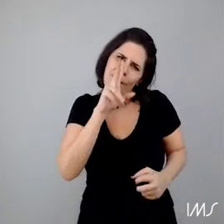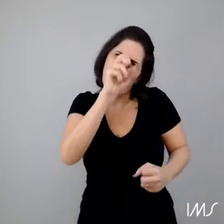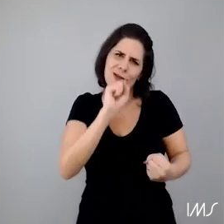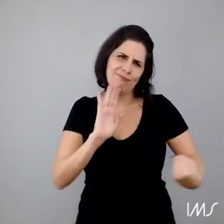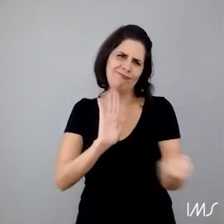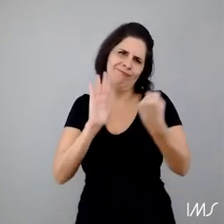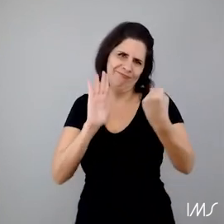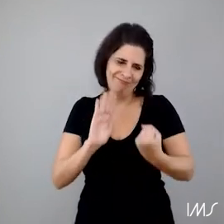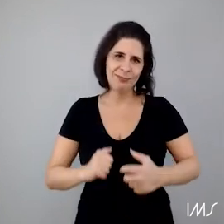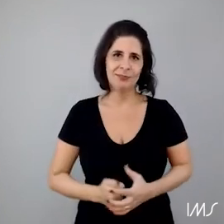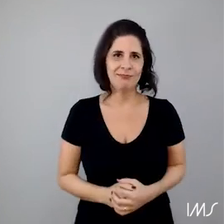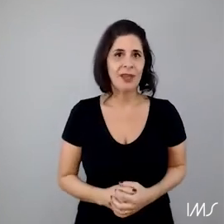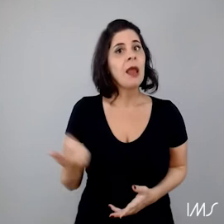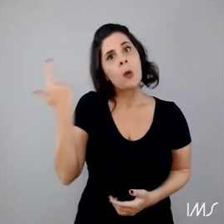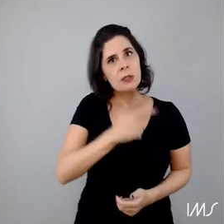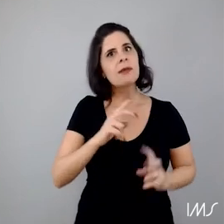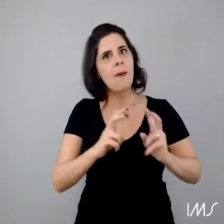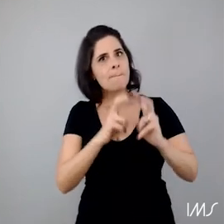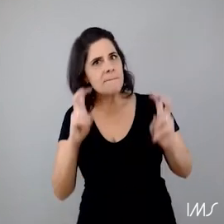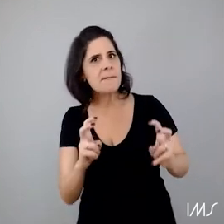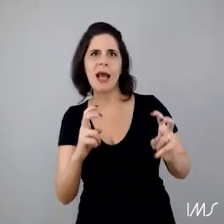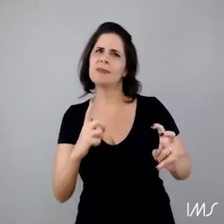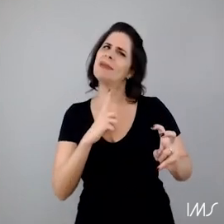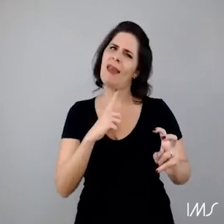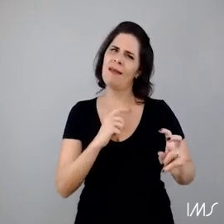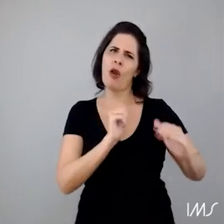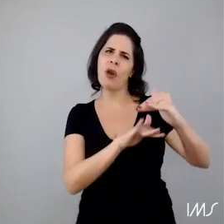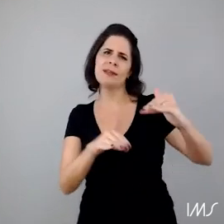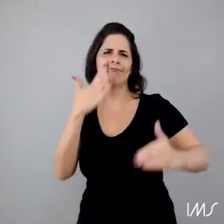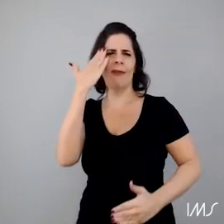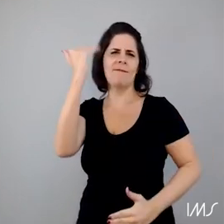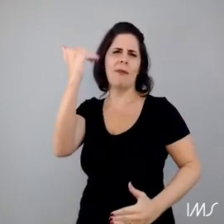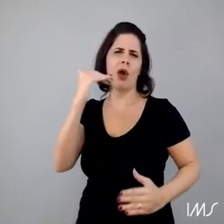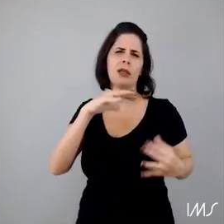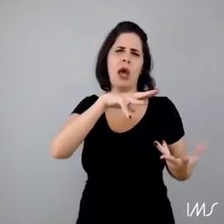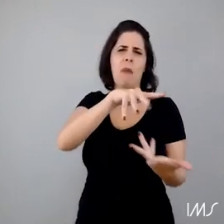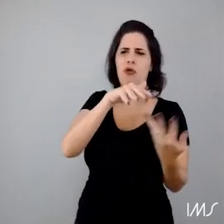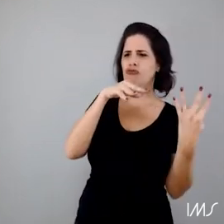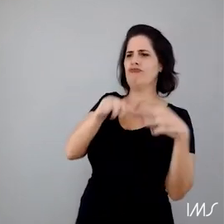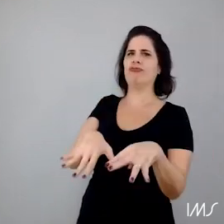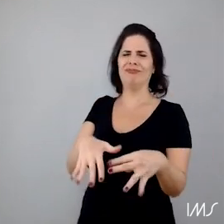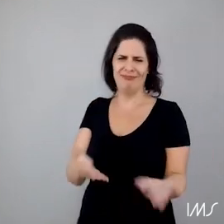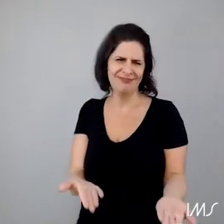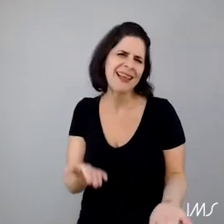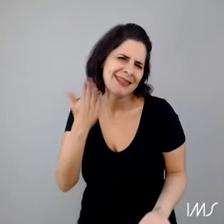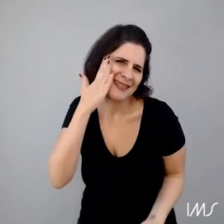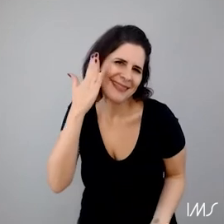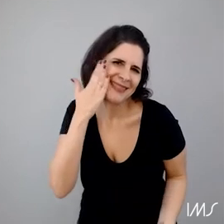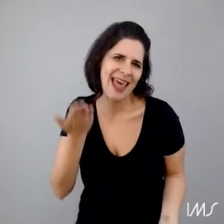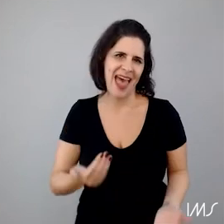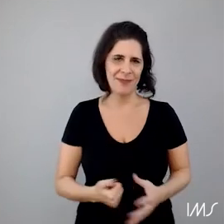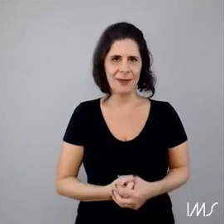Então, eu não sei se te respondi, se falta alguma coisa específica que era uma pergunta ampla também.